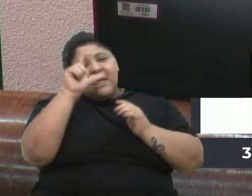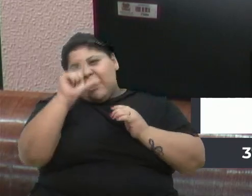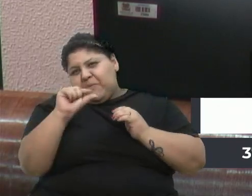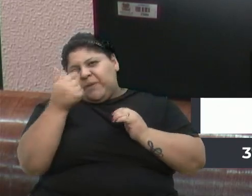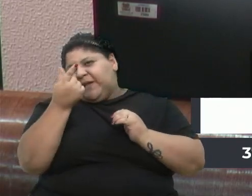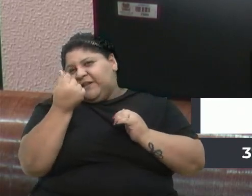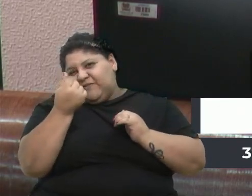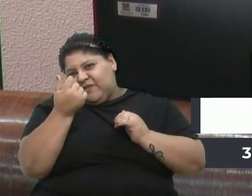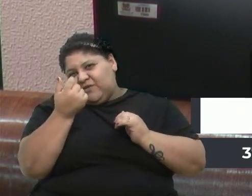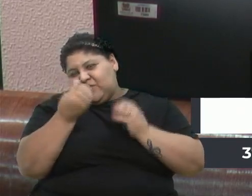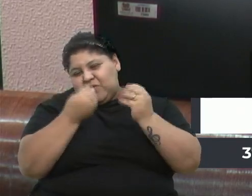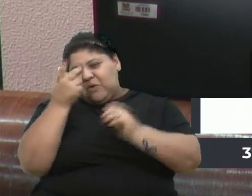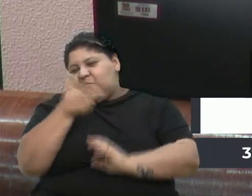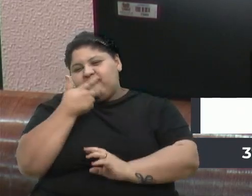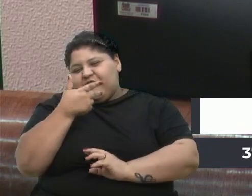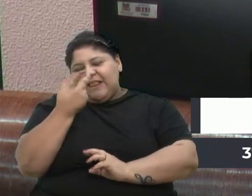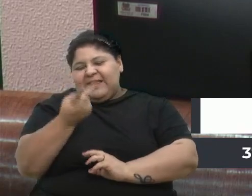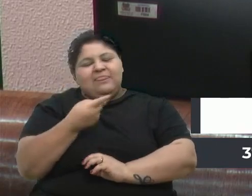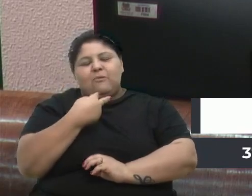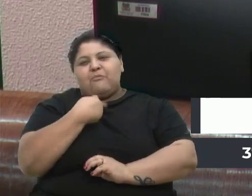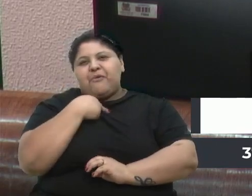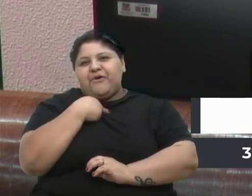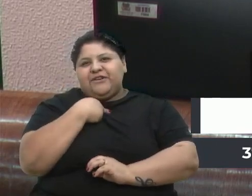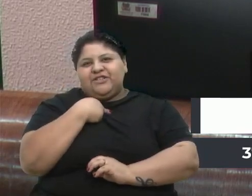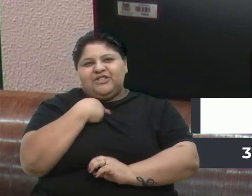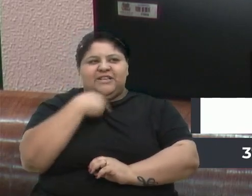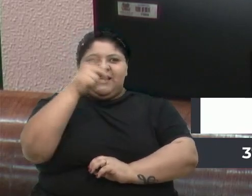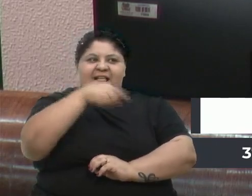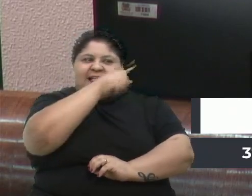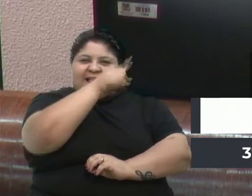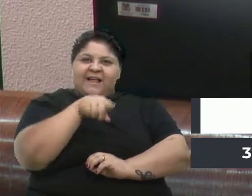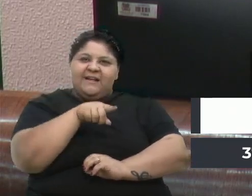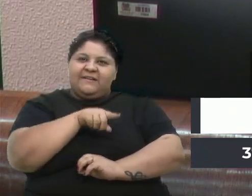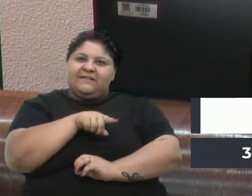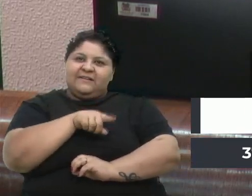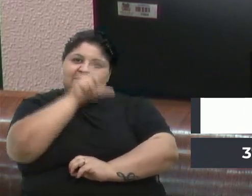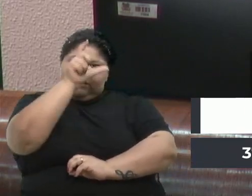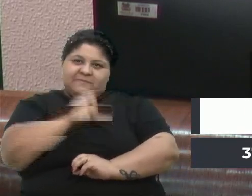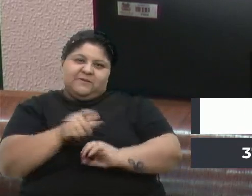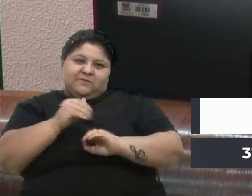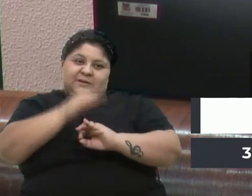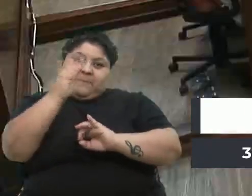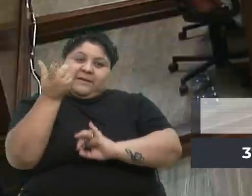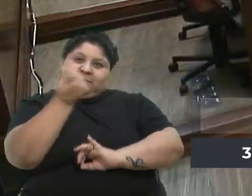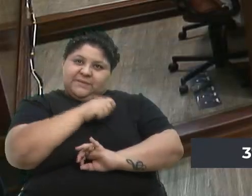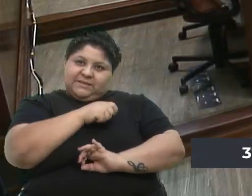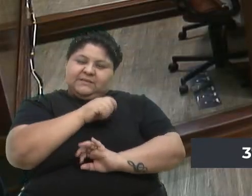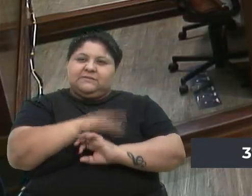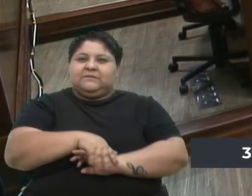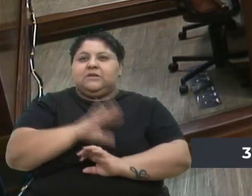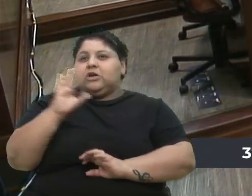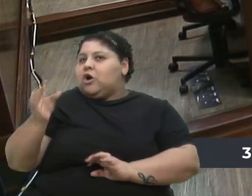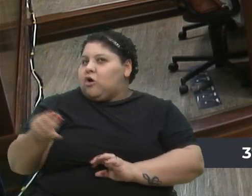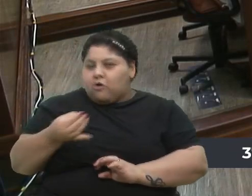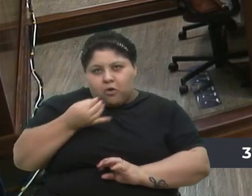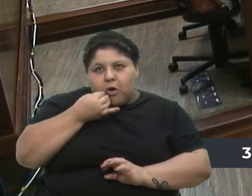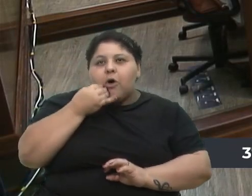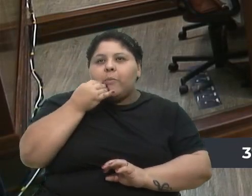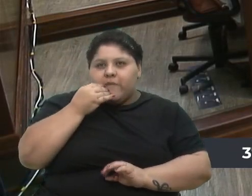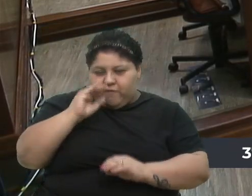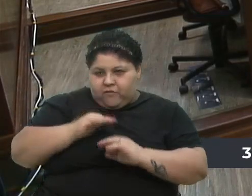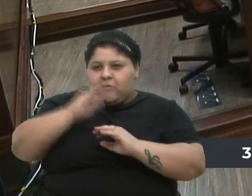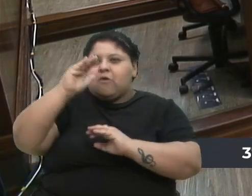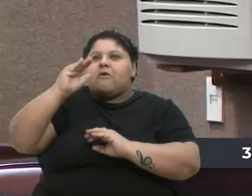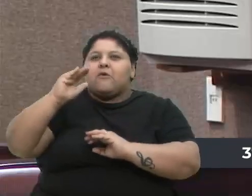como disse, não pode ser negado a pessoas que mais precisam. Evidente, o maior bem realmente são